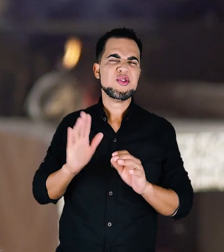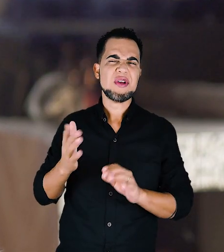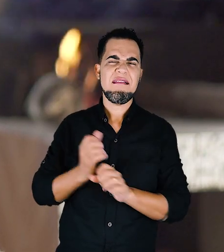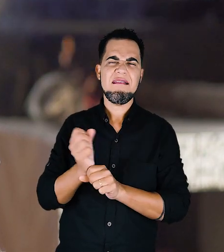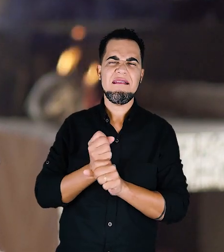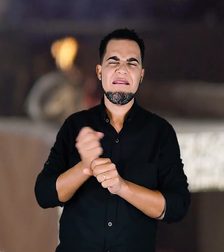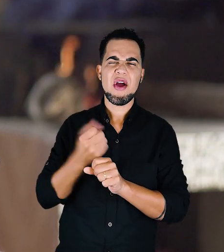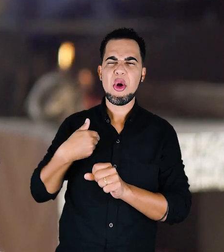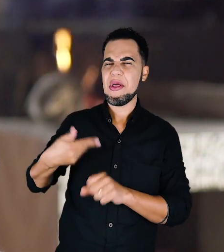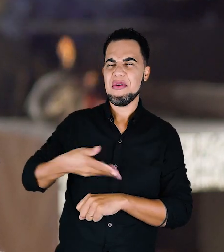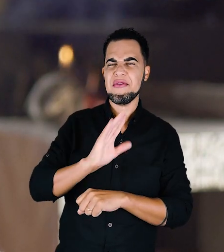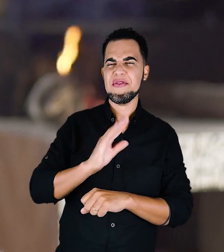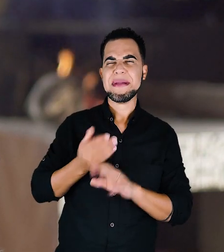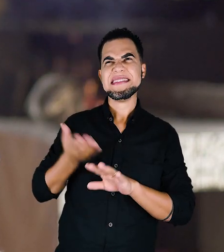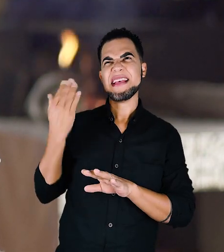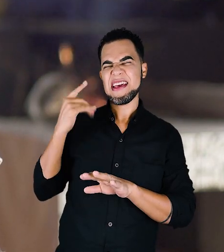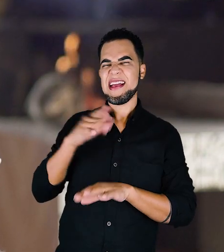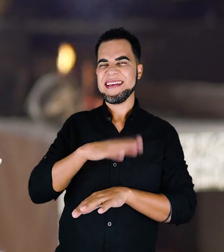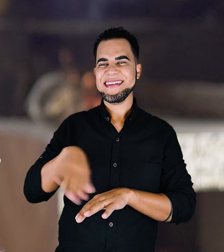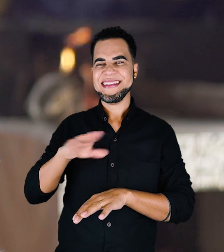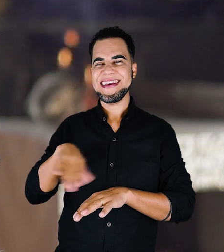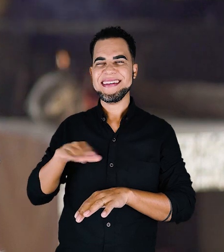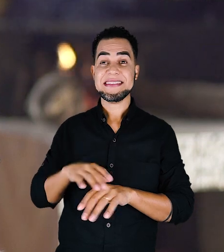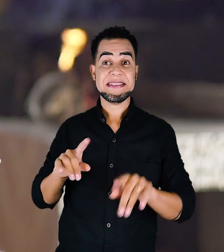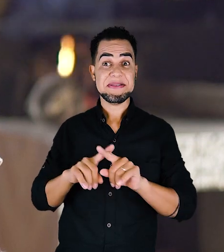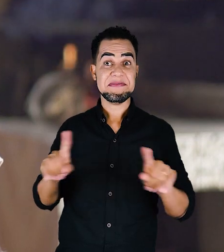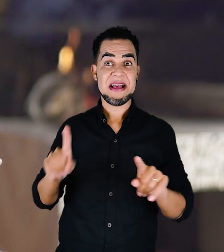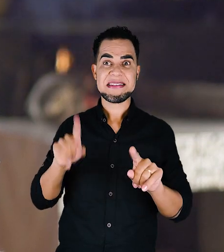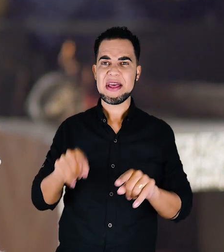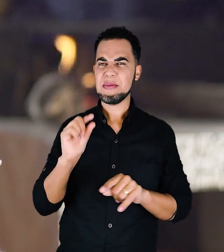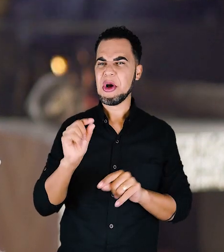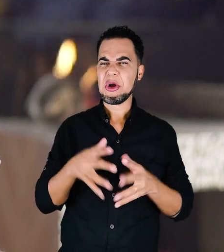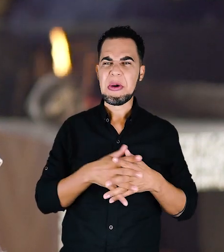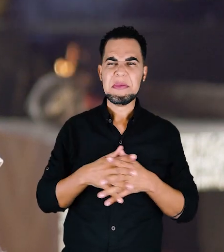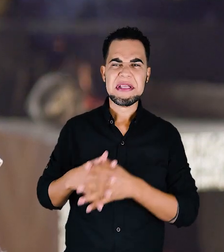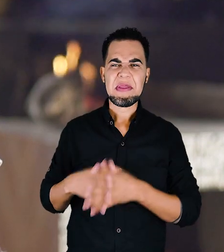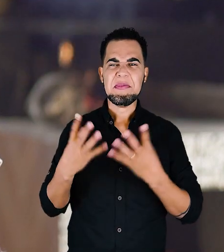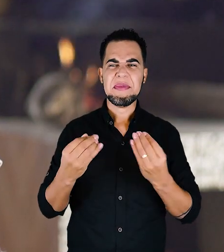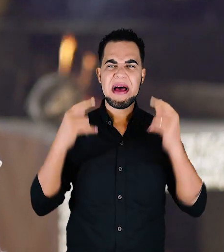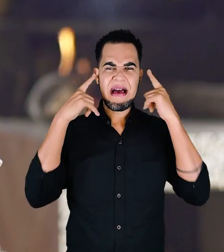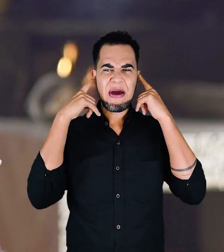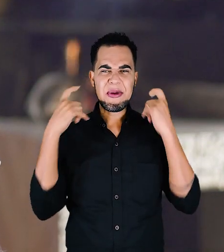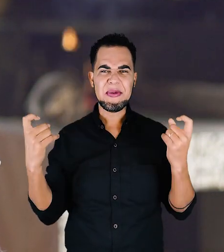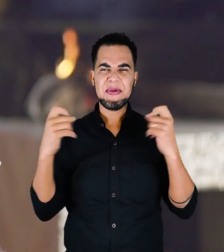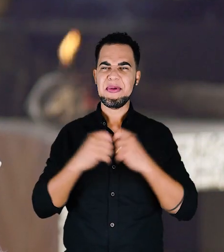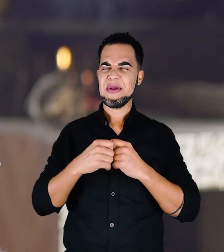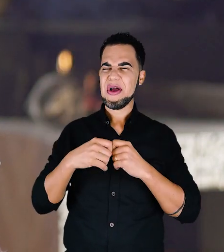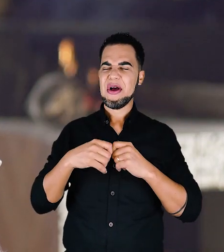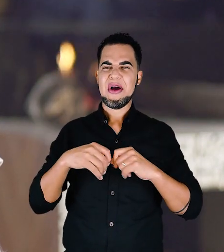é... Agora tem muitos anos que eu não viajo, né? Eu era menina ainda. Mas era complicado, é barulho